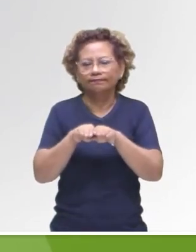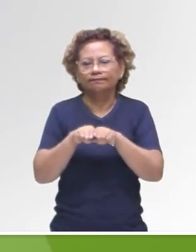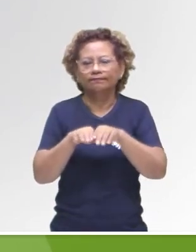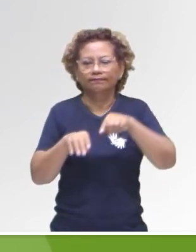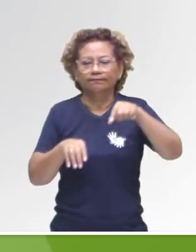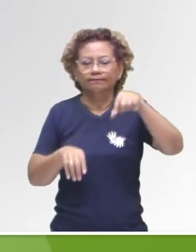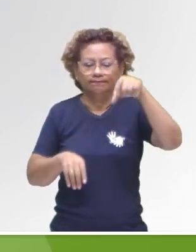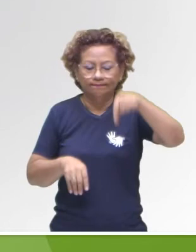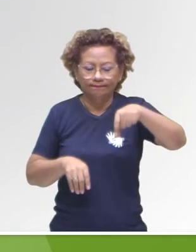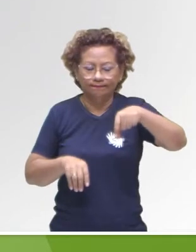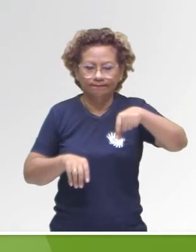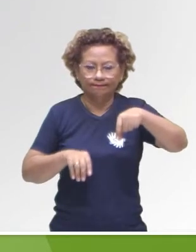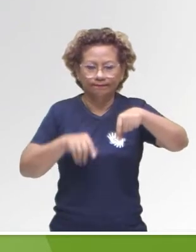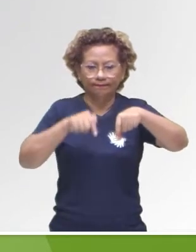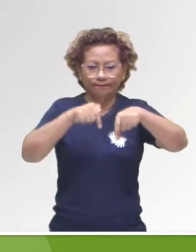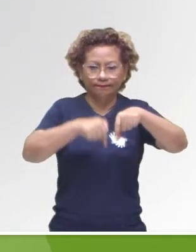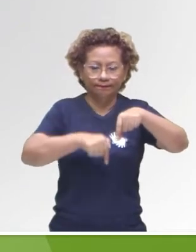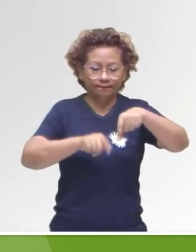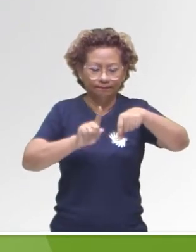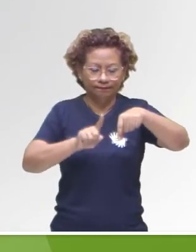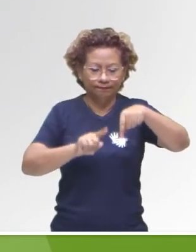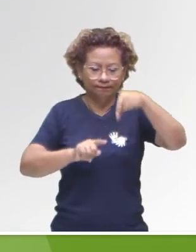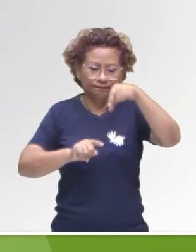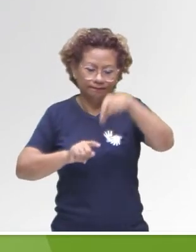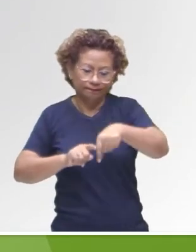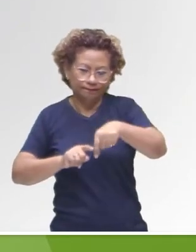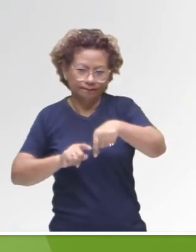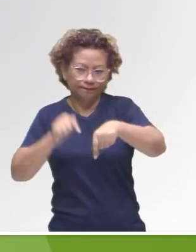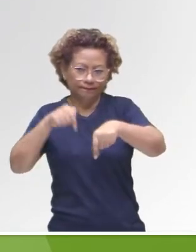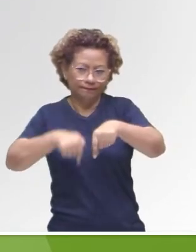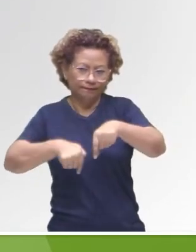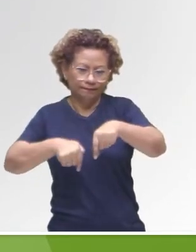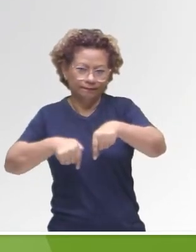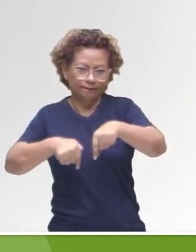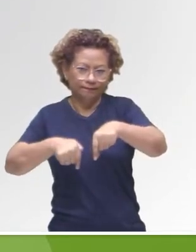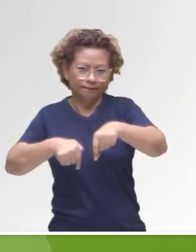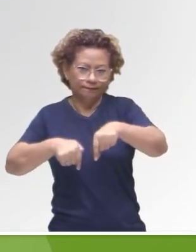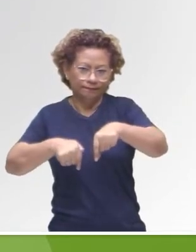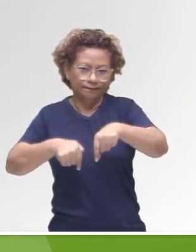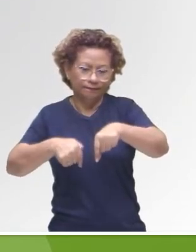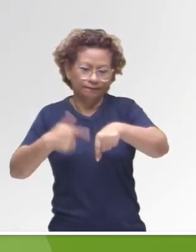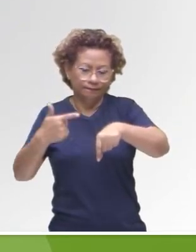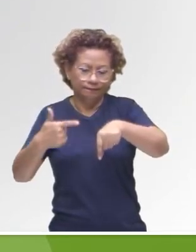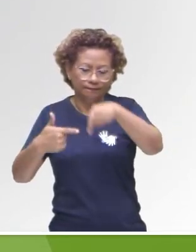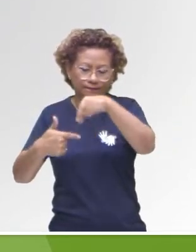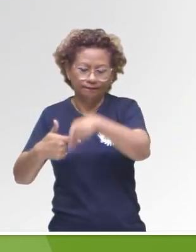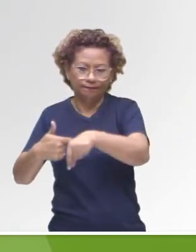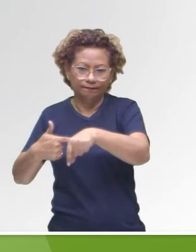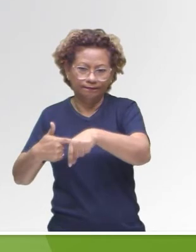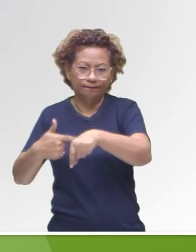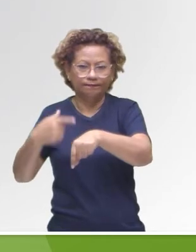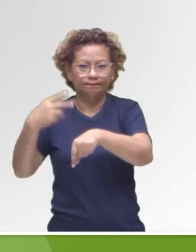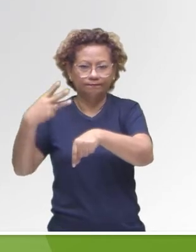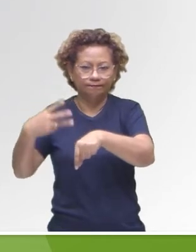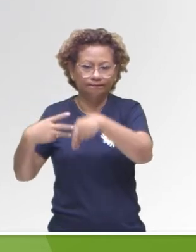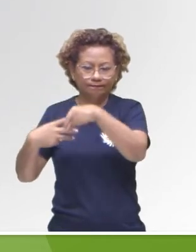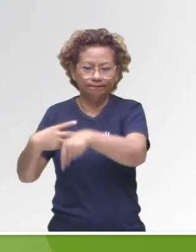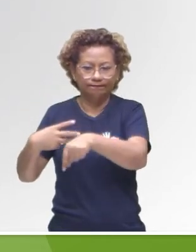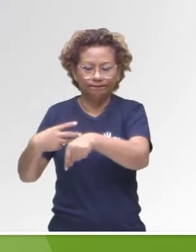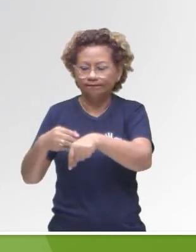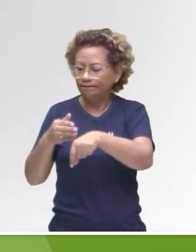no capacitor C1, a mesma carga do capacitor C2 e do capacitor C3 e assim